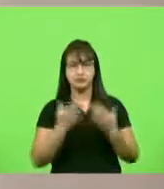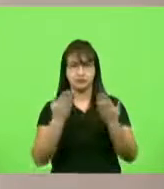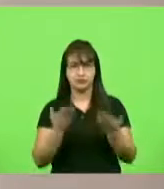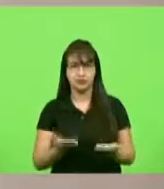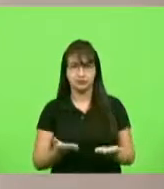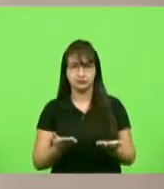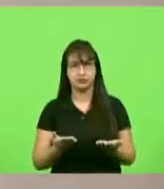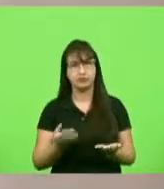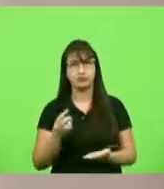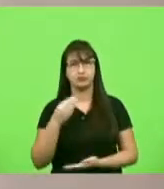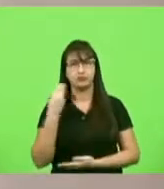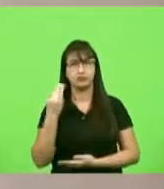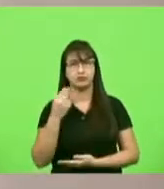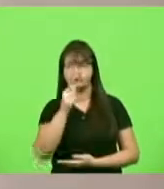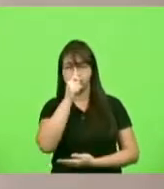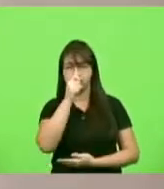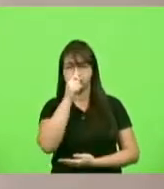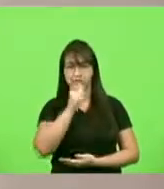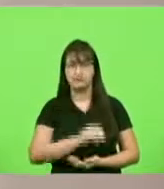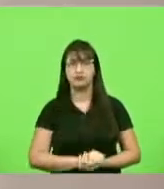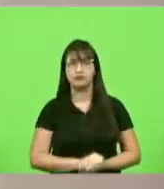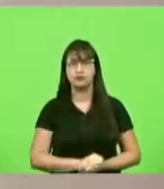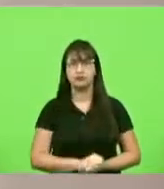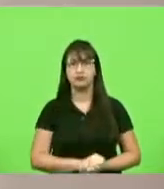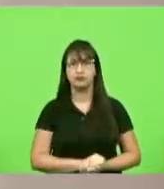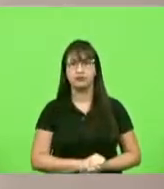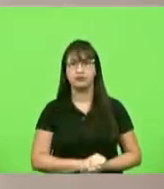autor do pedido, deputado João Amin.